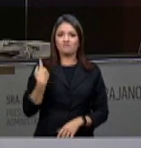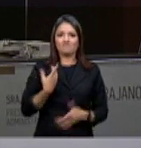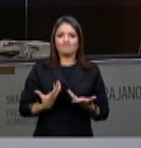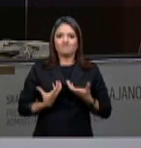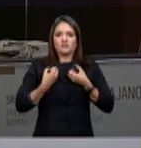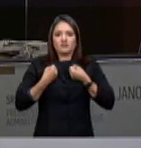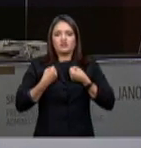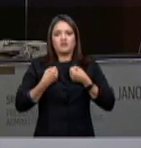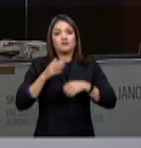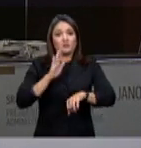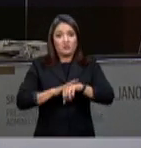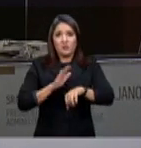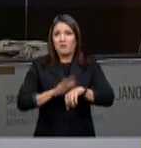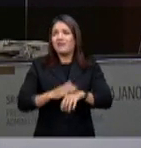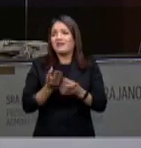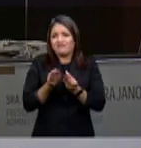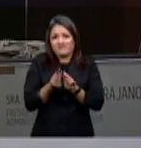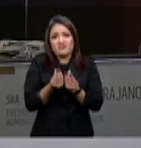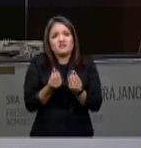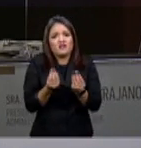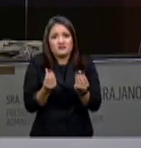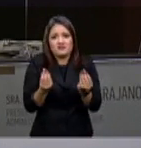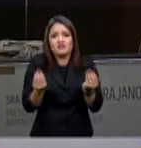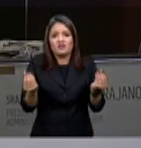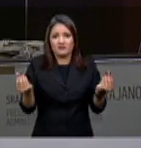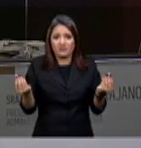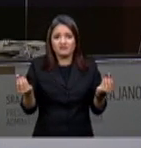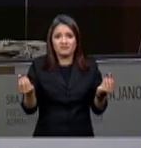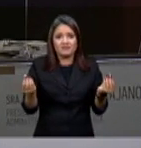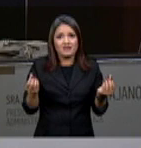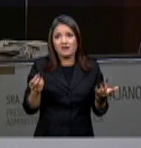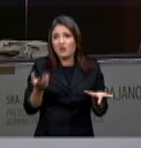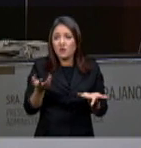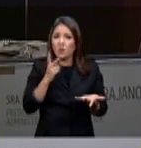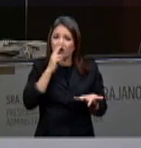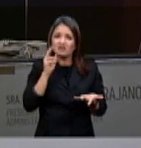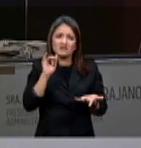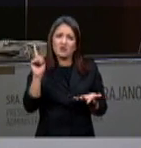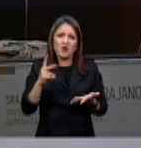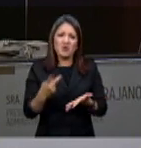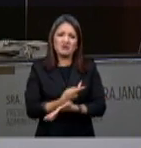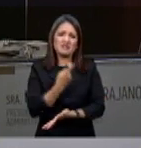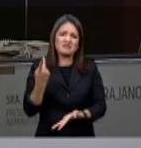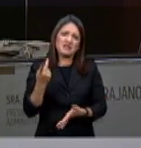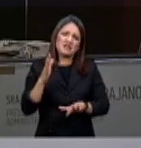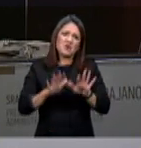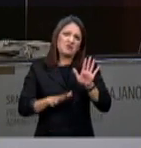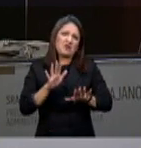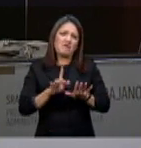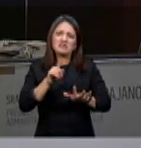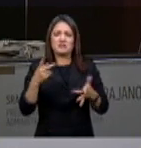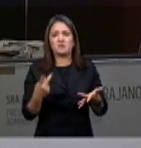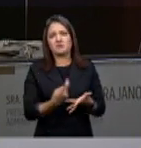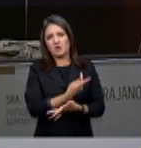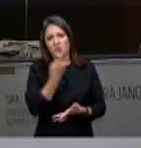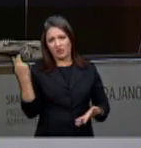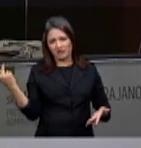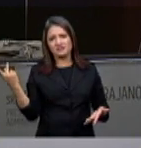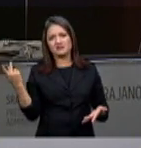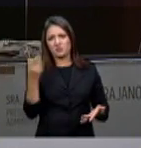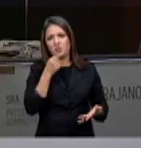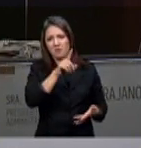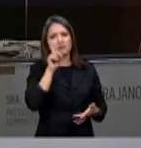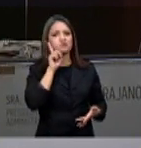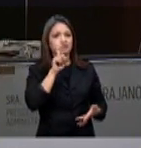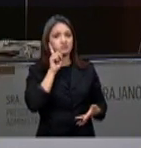no momento de muita sensibilidade o que eu acho que se não tivesse acontecido isso talvez aquele filme não tivesse dado mas eu tô